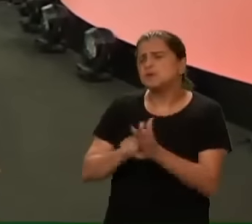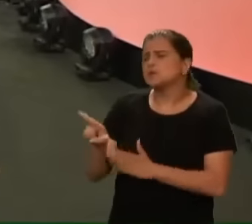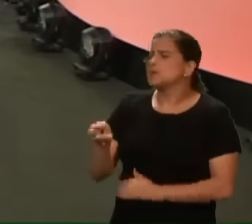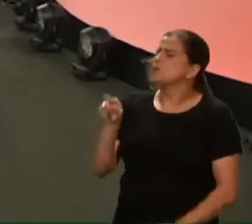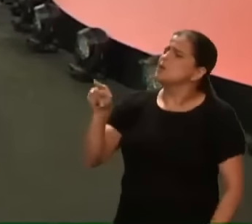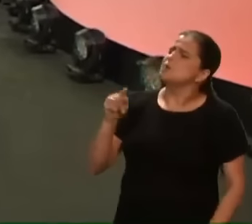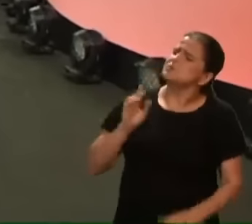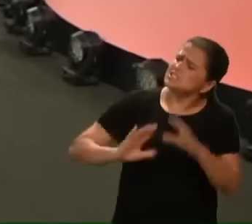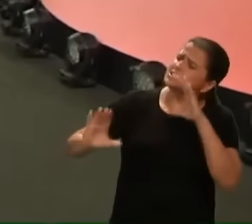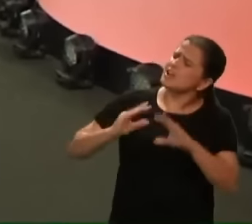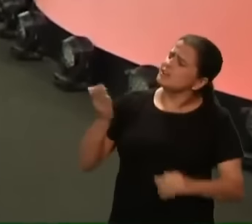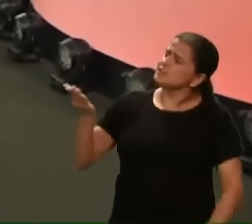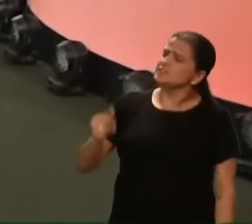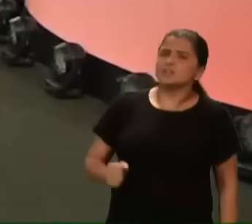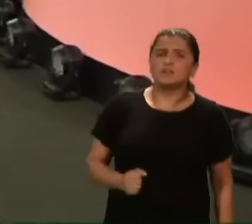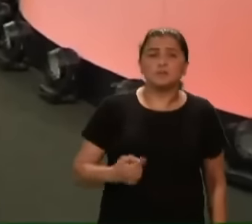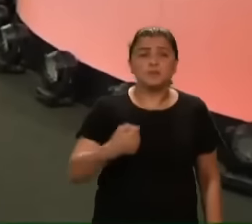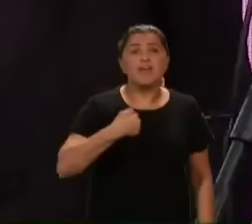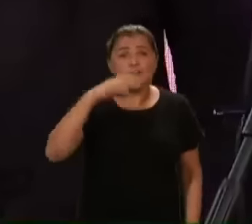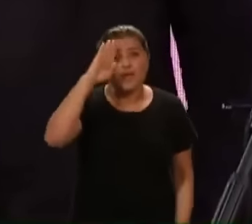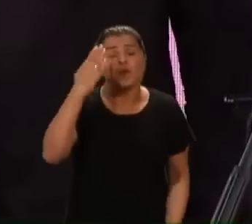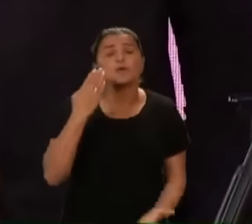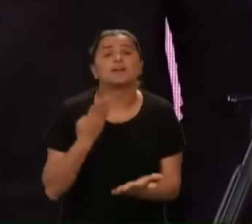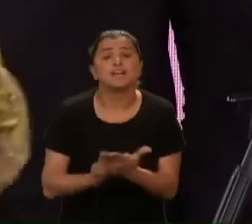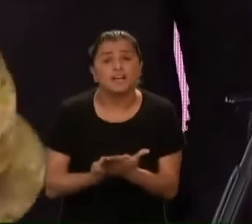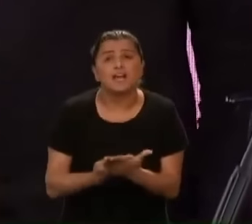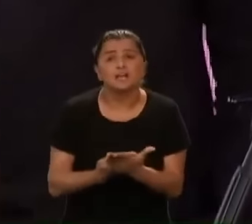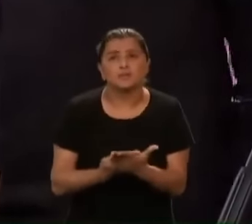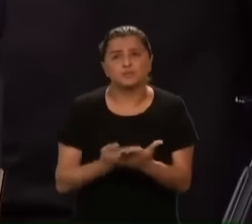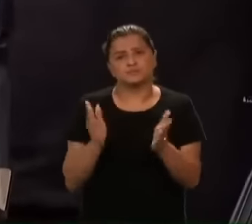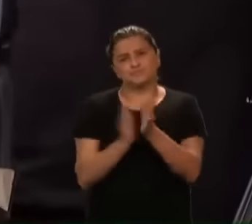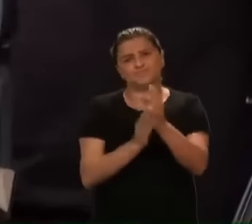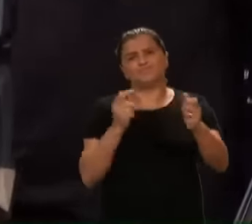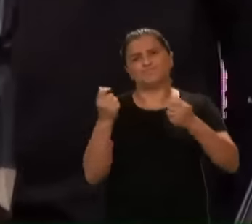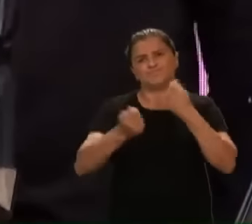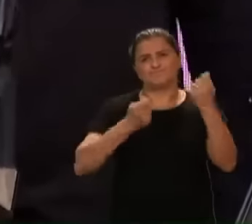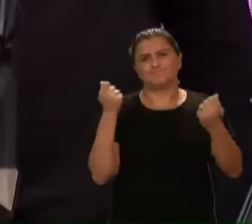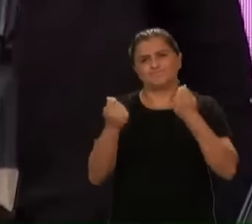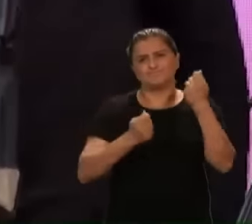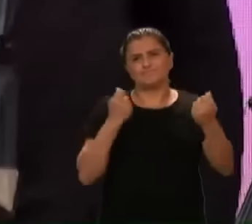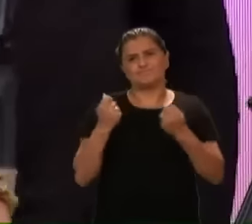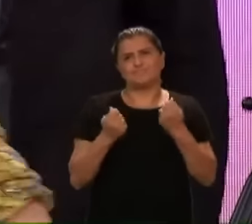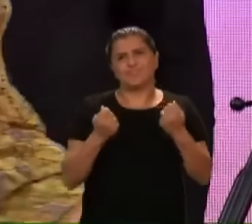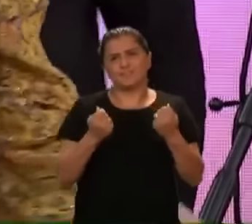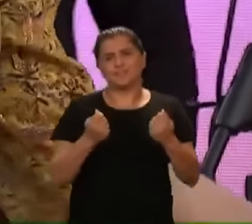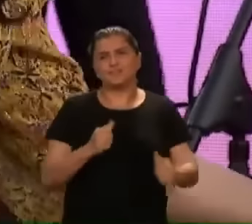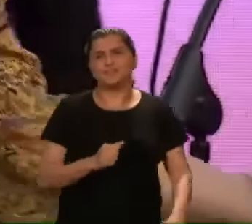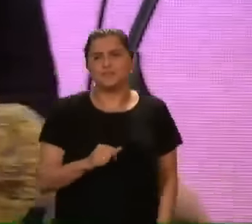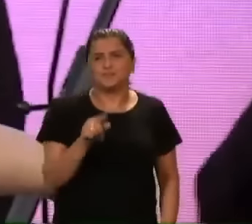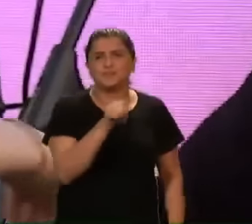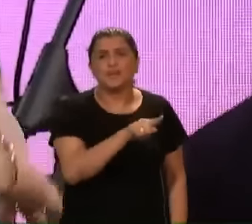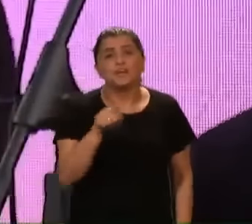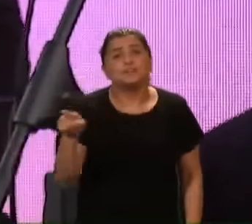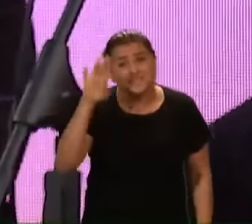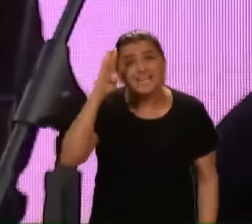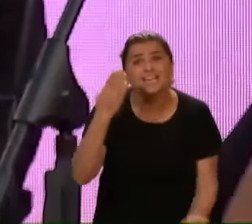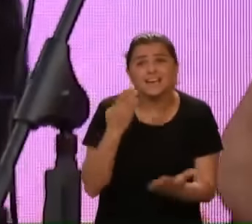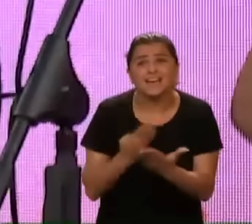canta assim? Eu falei: porque eu creio. Aleluia. Tem alguém que ainda crê